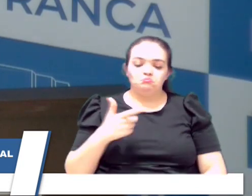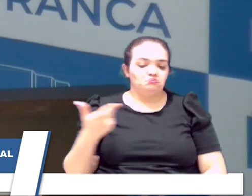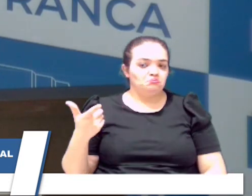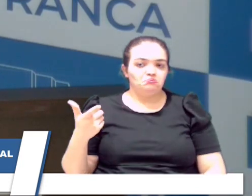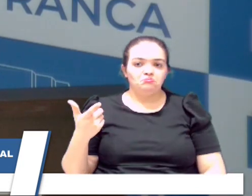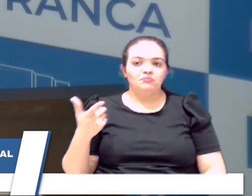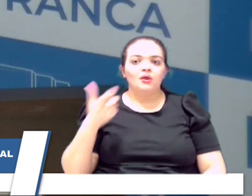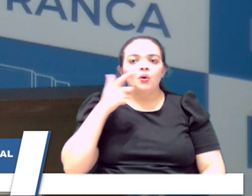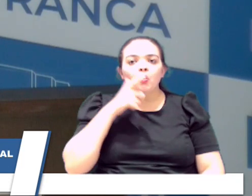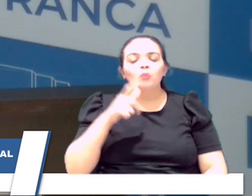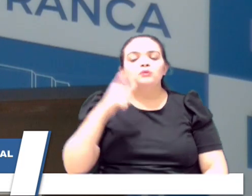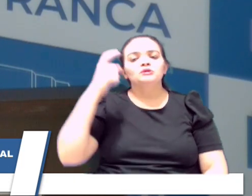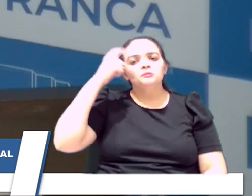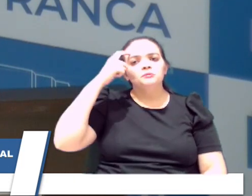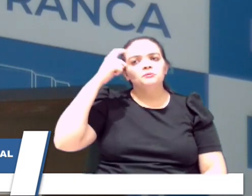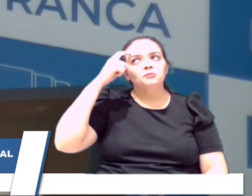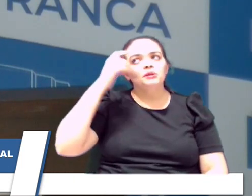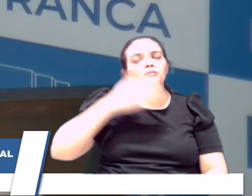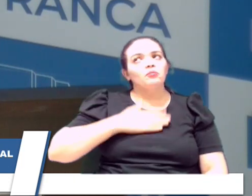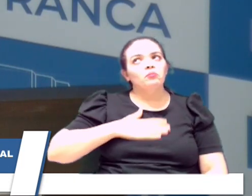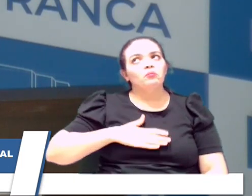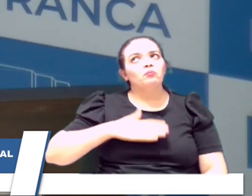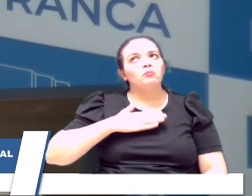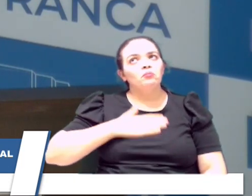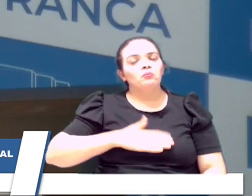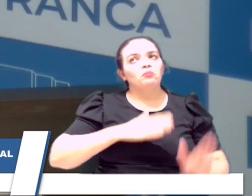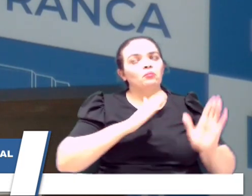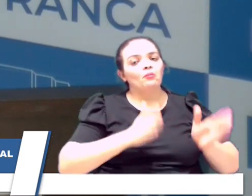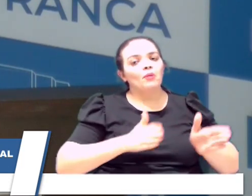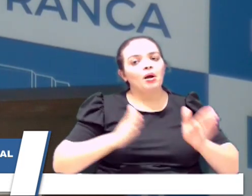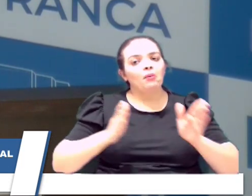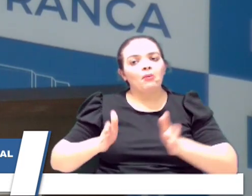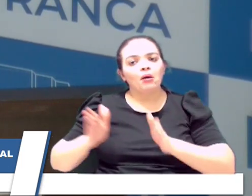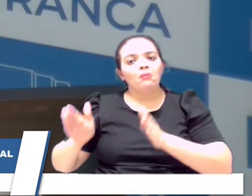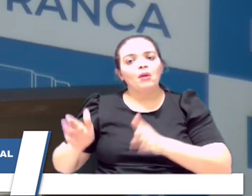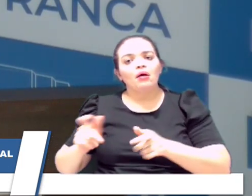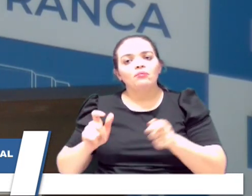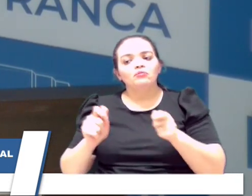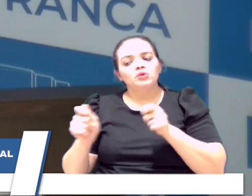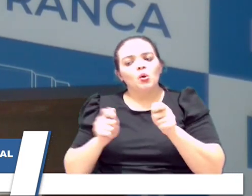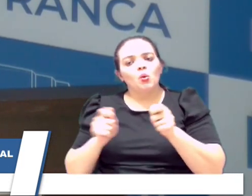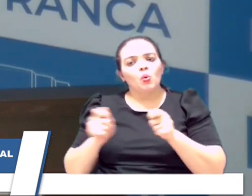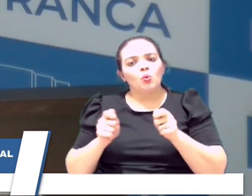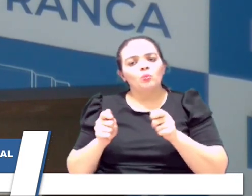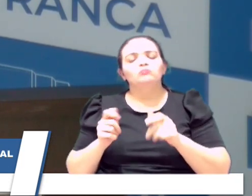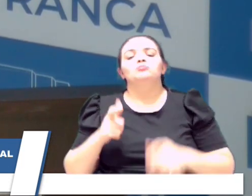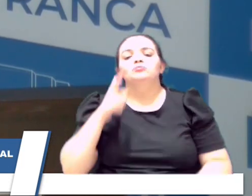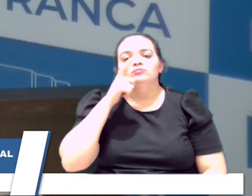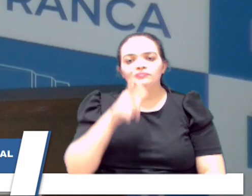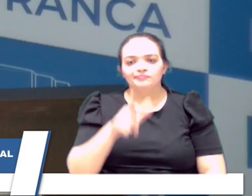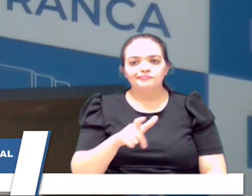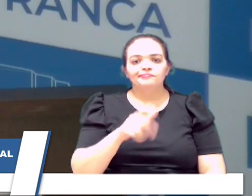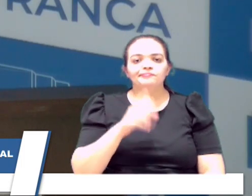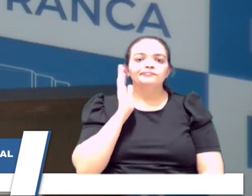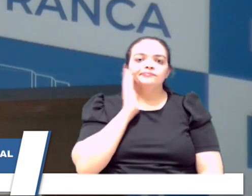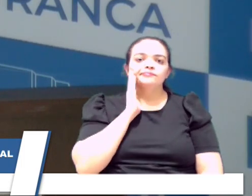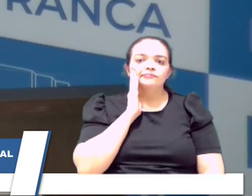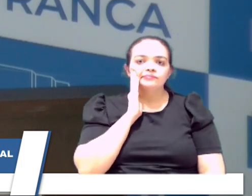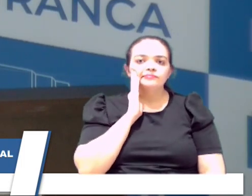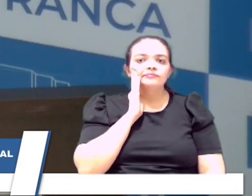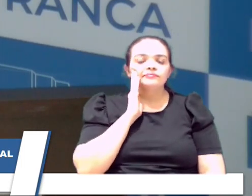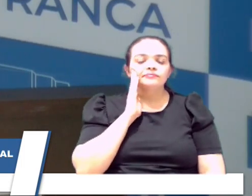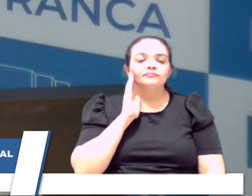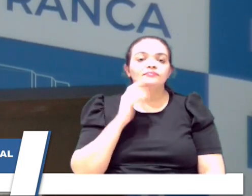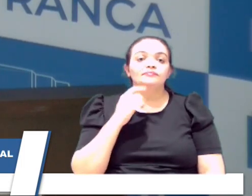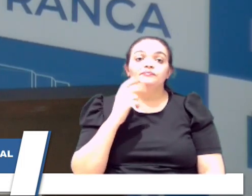consigo pensar mais nas coisas, entendeu? De forma mais coordenada, mais controlada, assim. Tudo junto, entendeu? Do